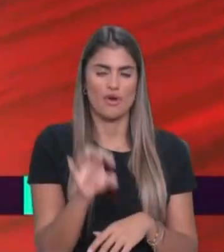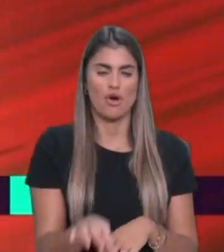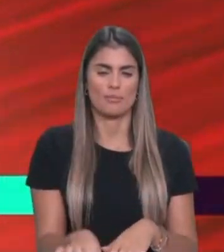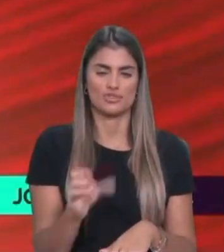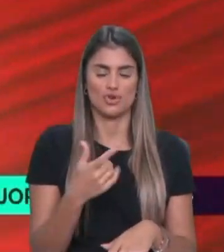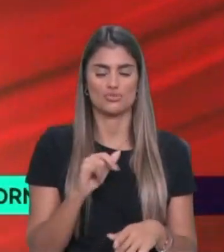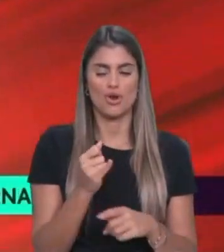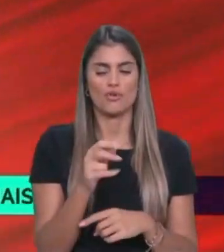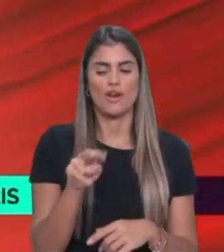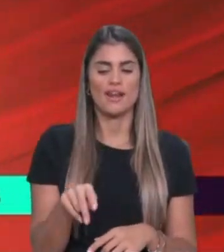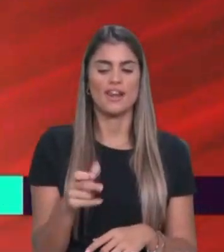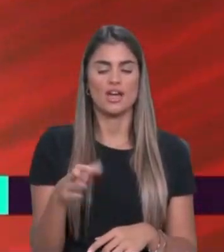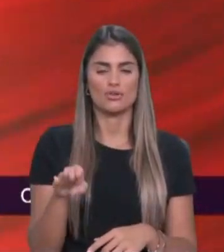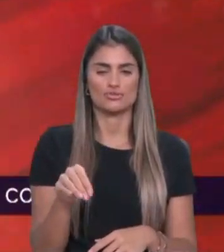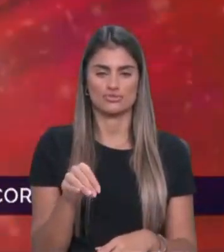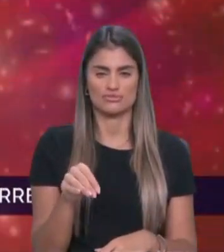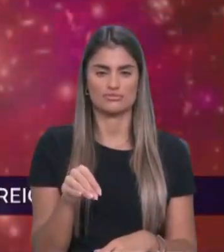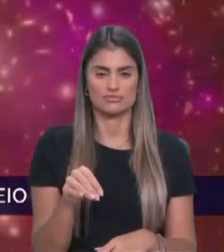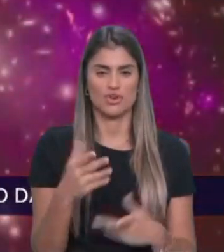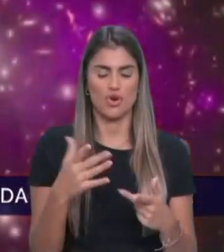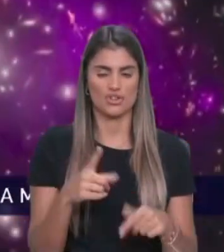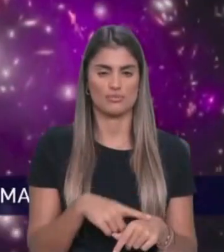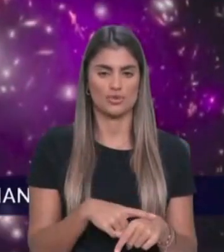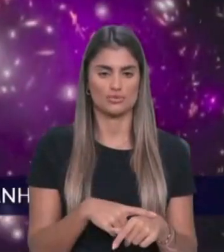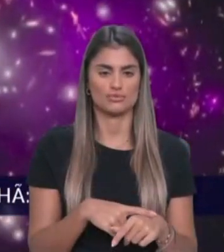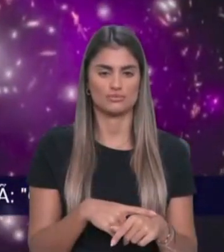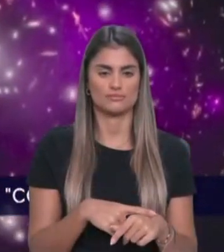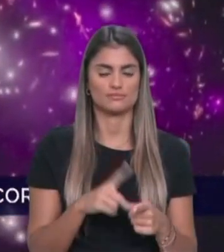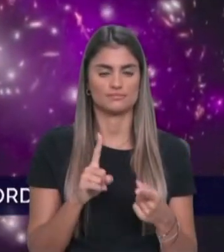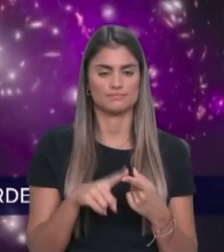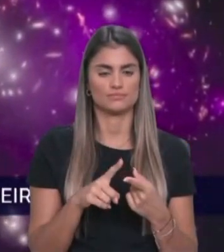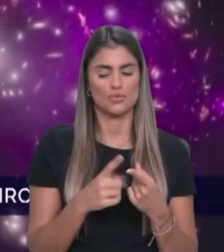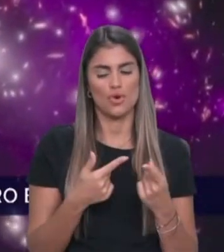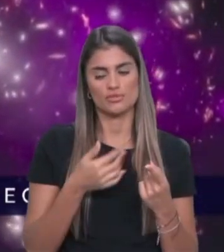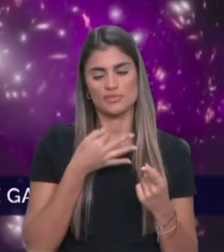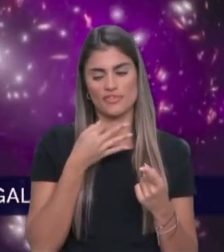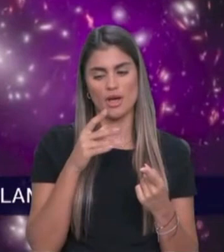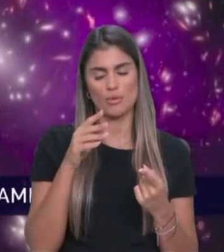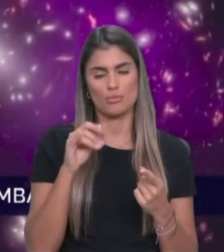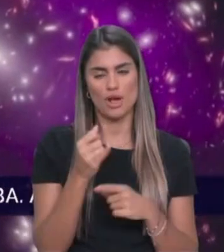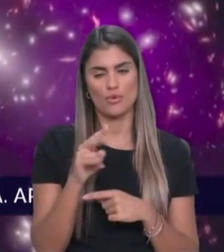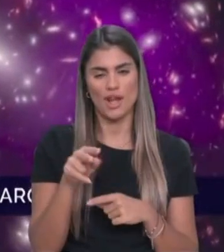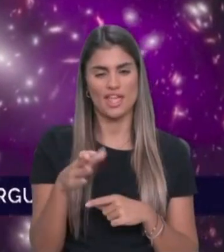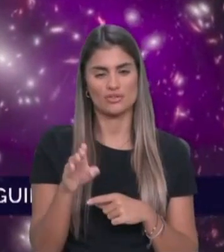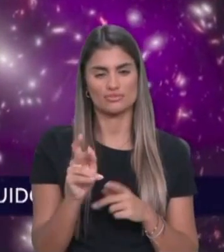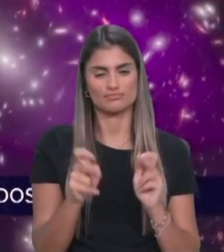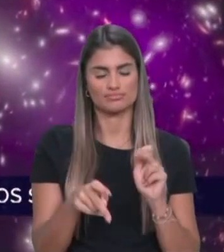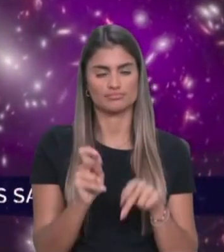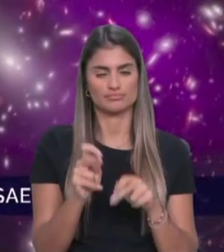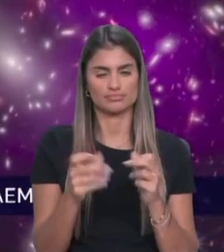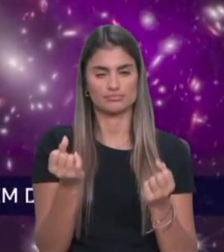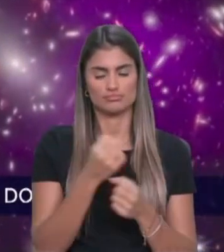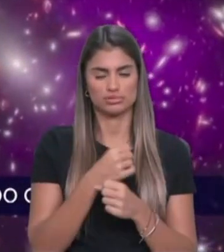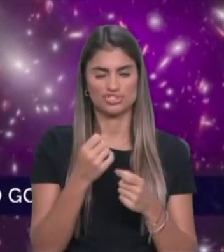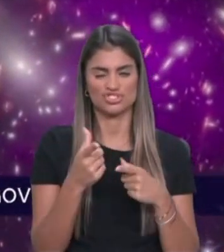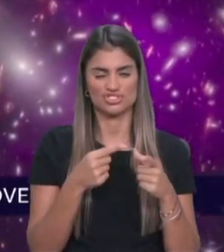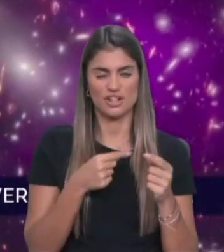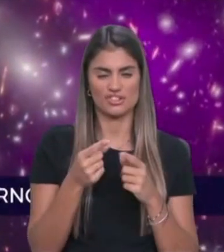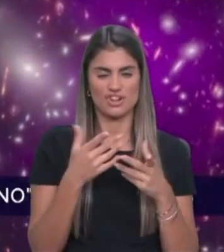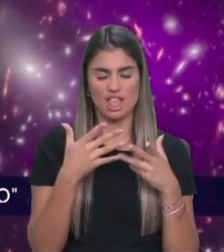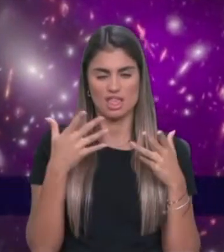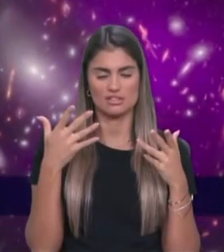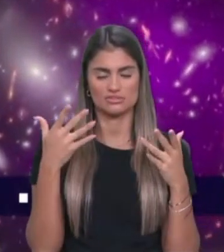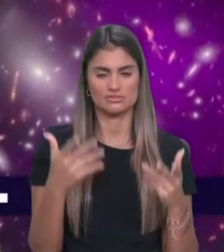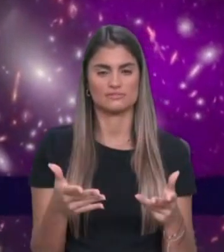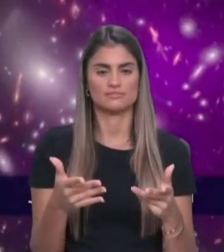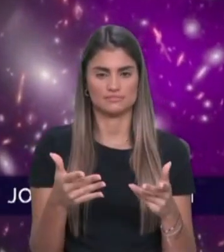buracos negros desta dimensão, nesta altura. Ou estamos a falar de buracos negros que surgem da explosão de estrelas muito grandes, muito